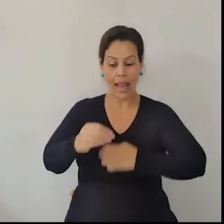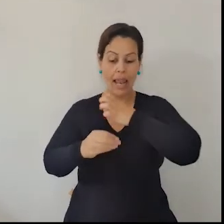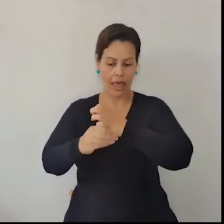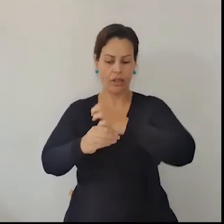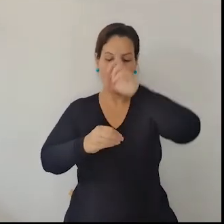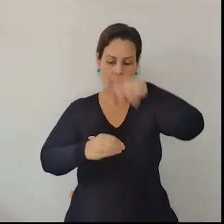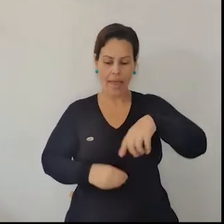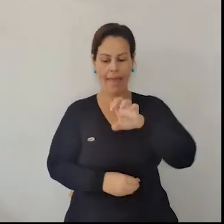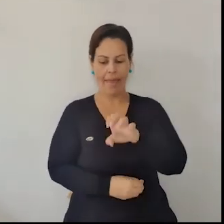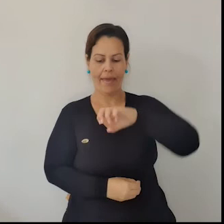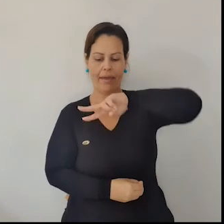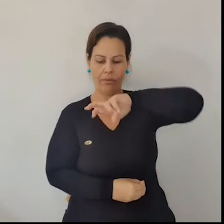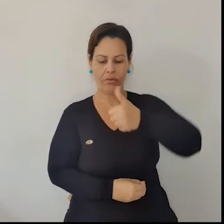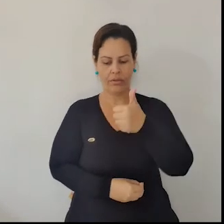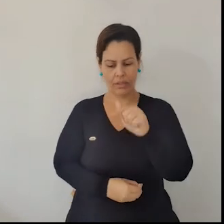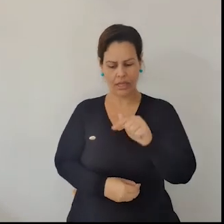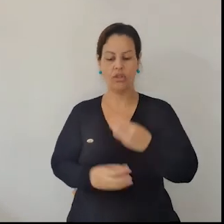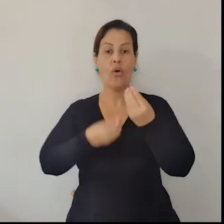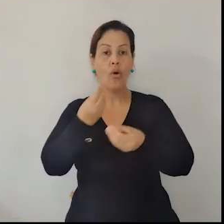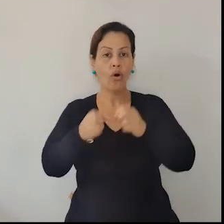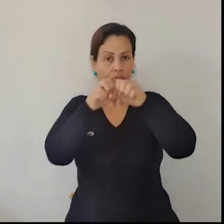temos